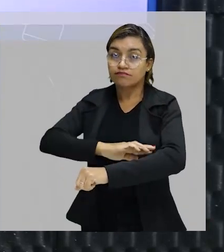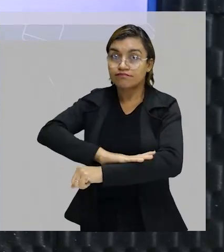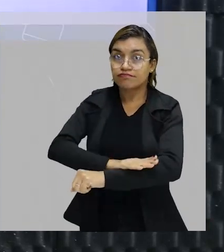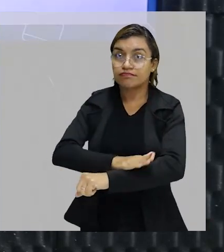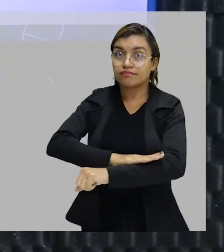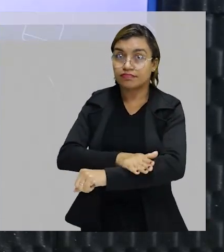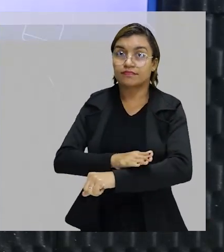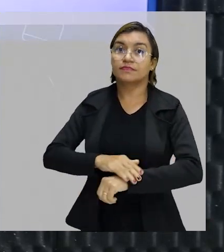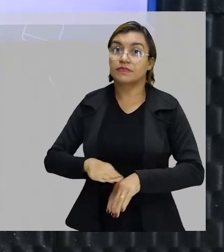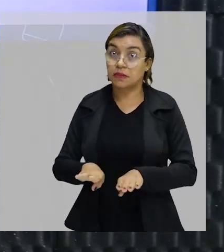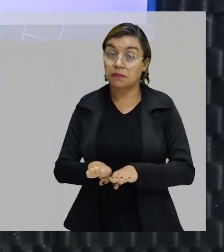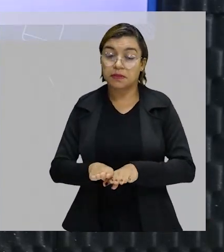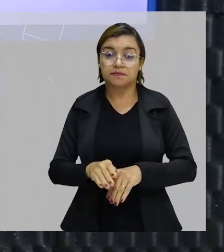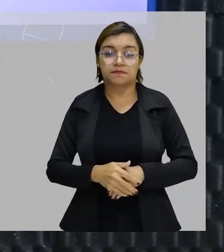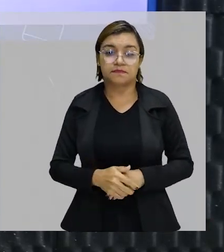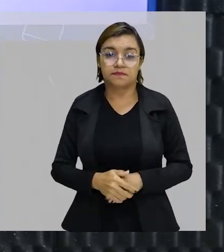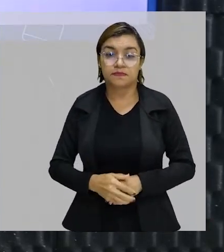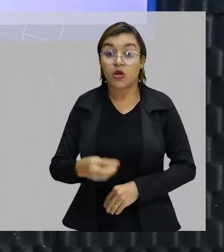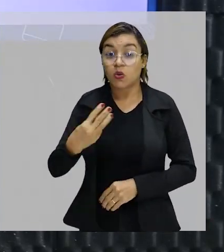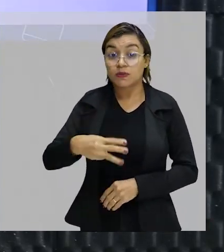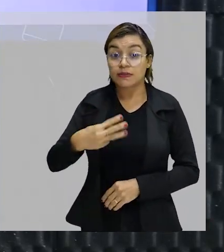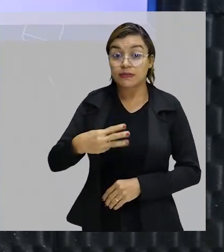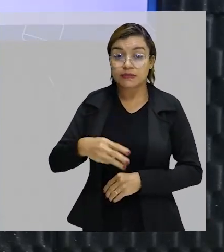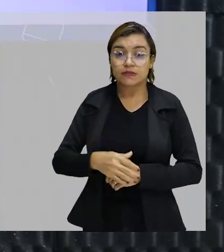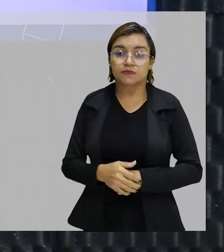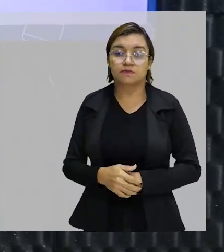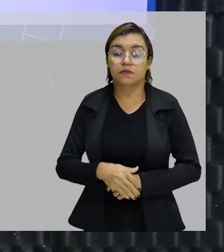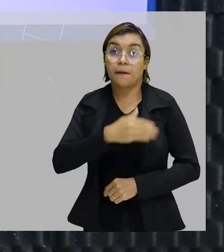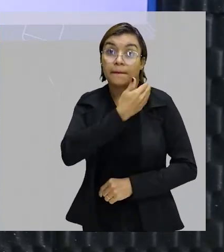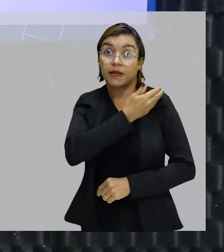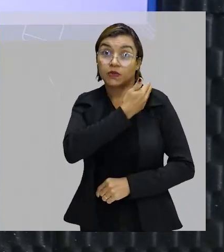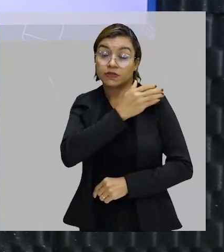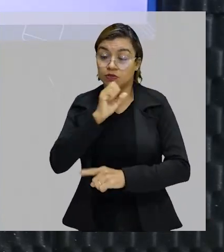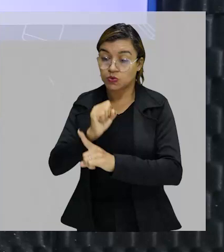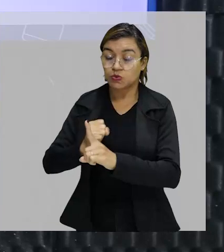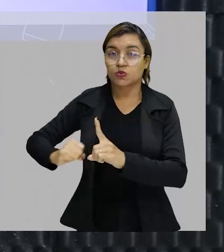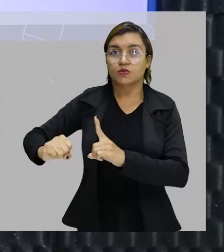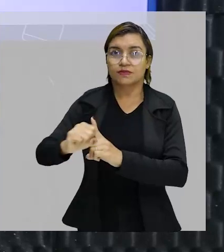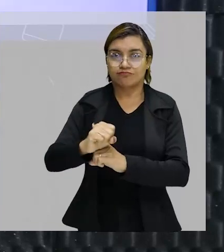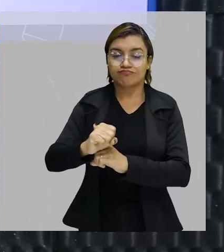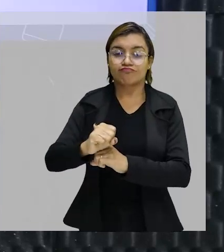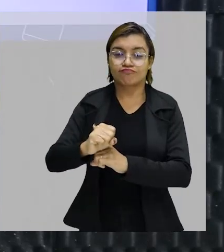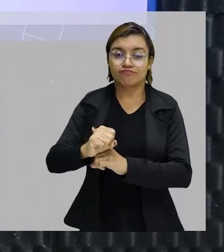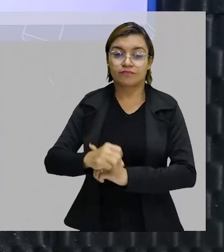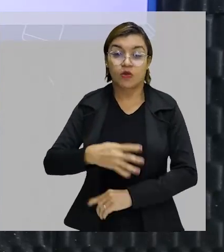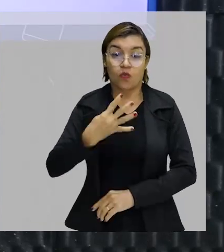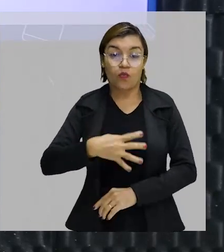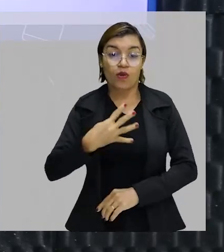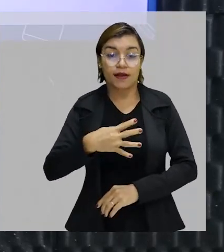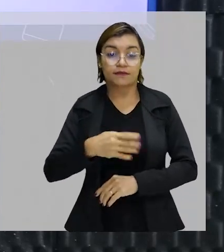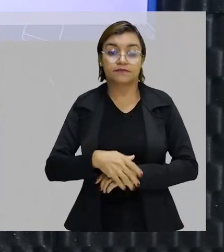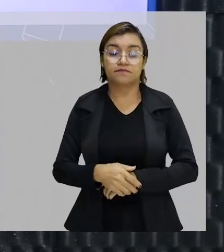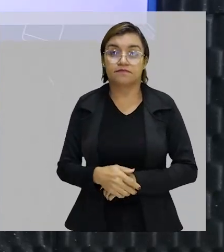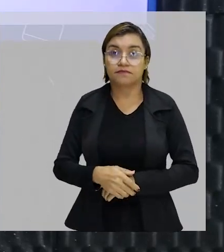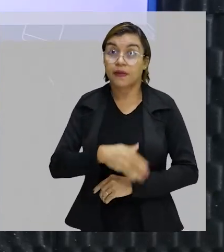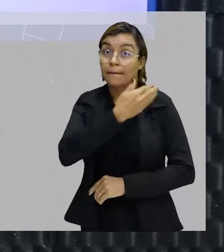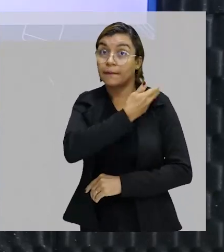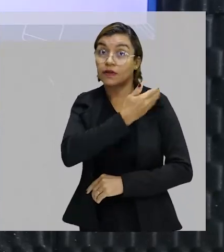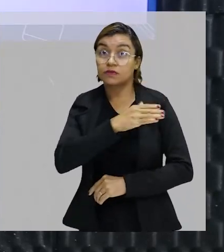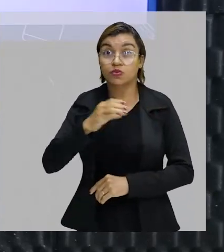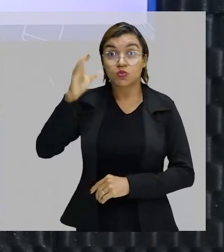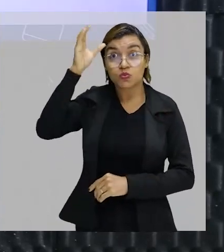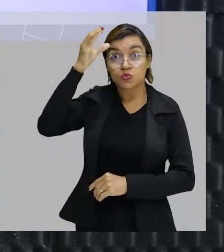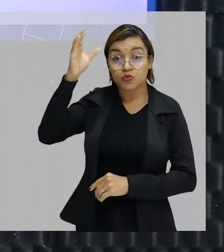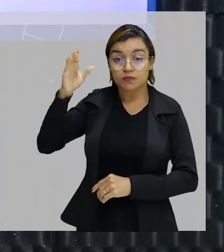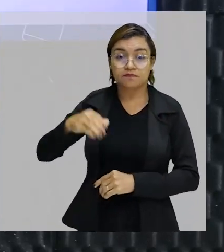racismo. No terceiro tópico, o preconceito social. O quarto tópico vai ser sobre preconceito